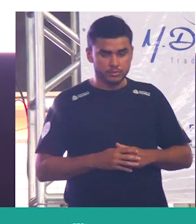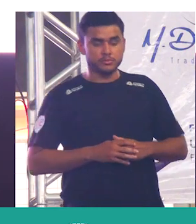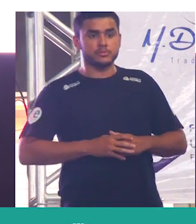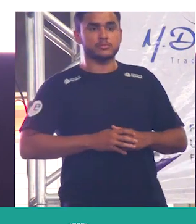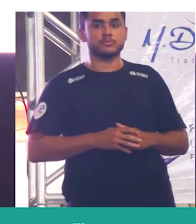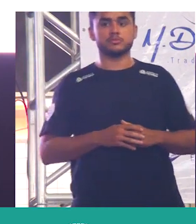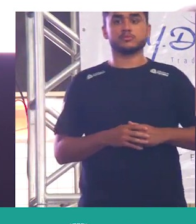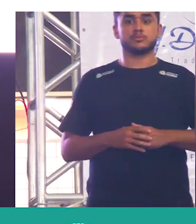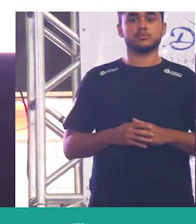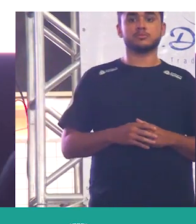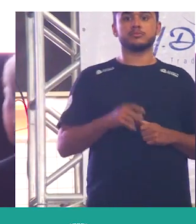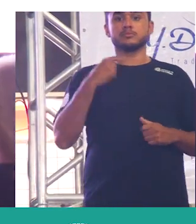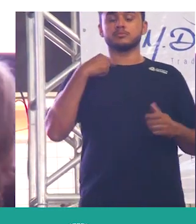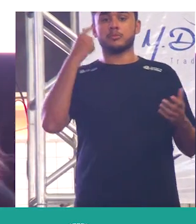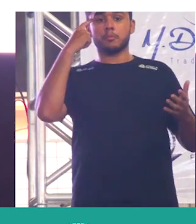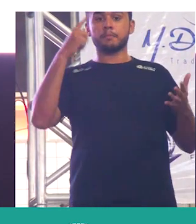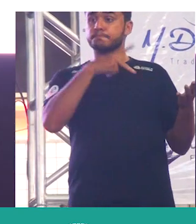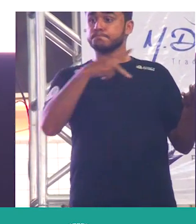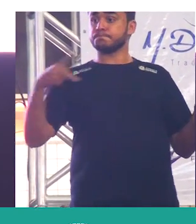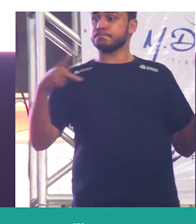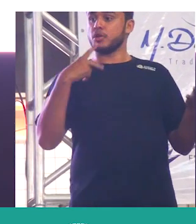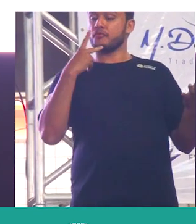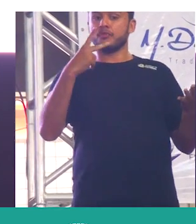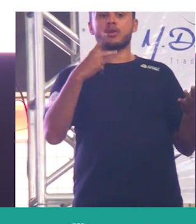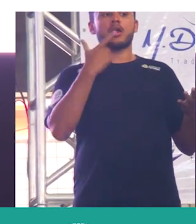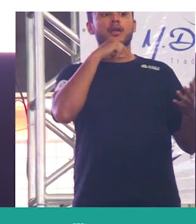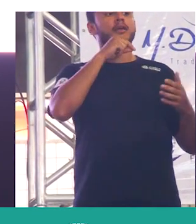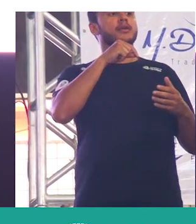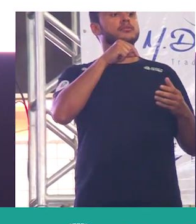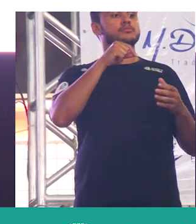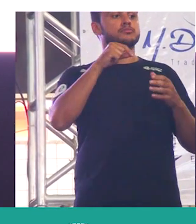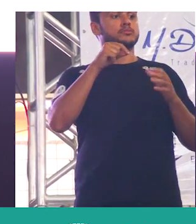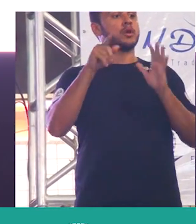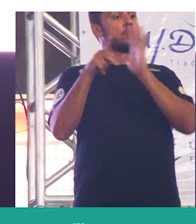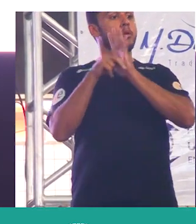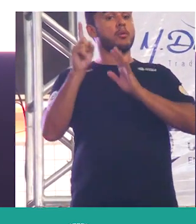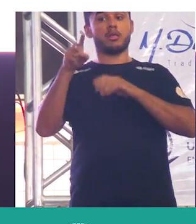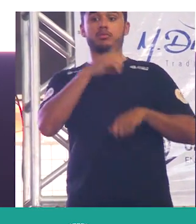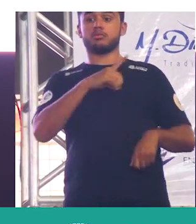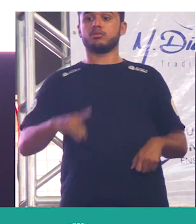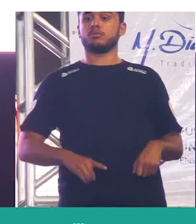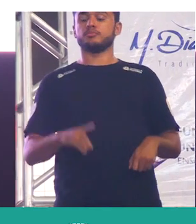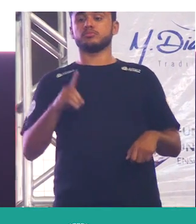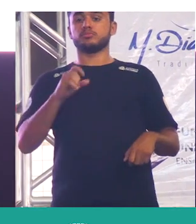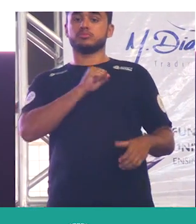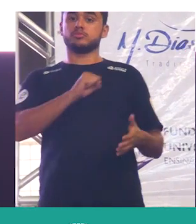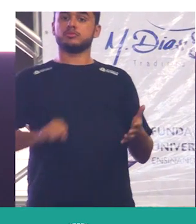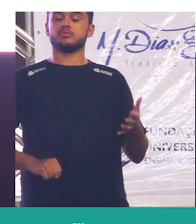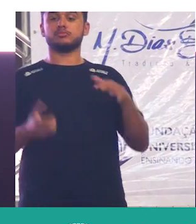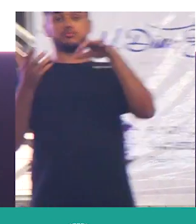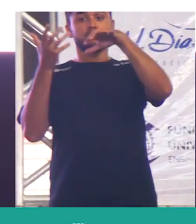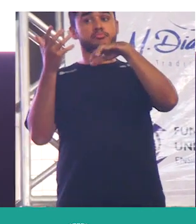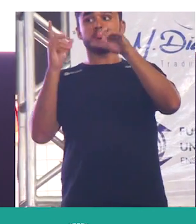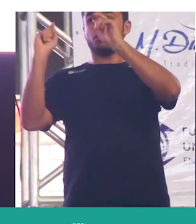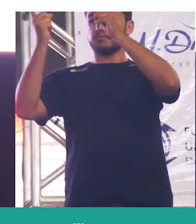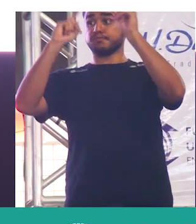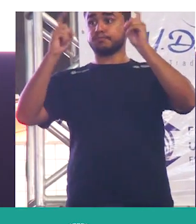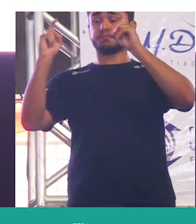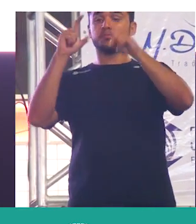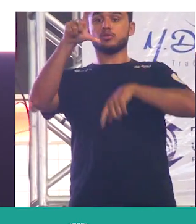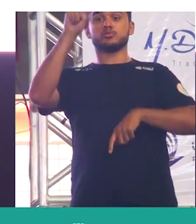Congresso Nacional. Esses 5 presidentes que eu estou compartilhando com vocês no slide